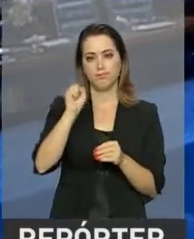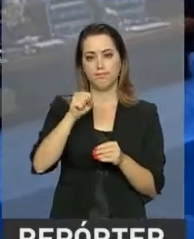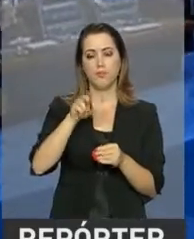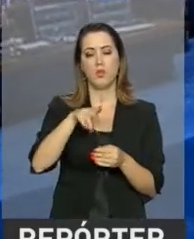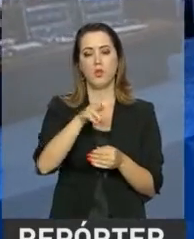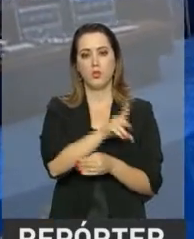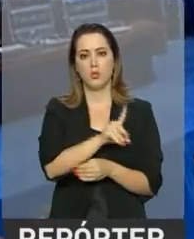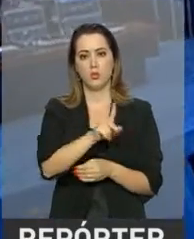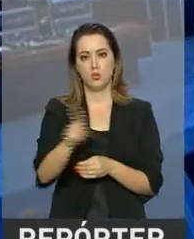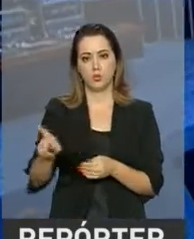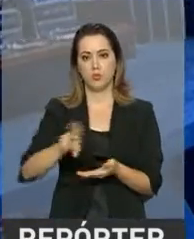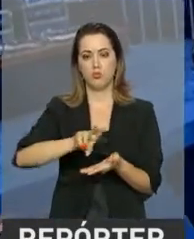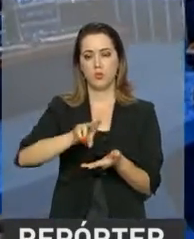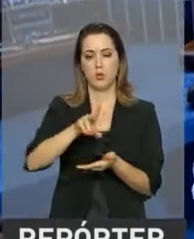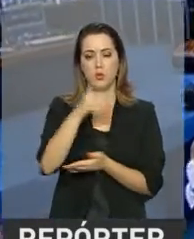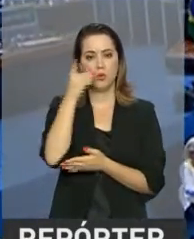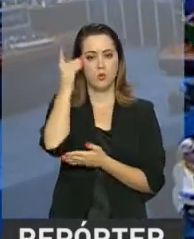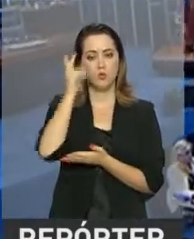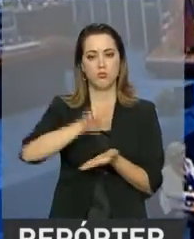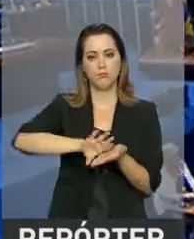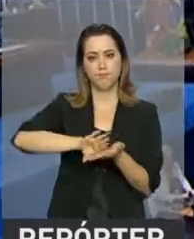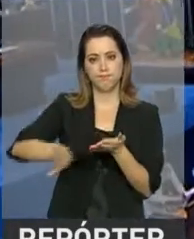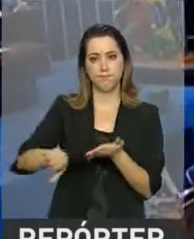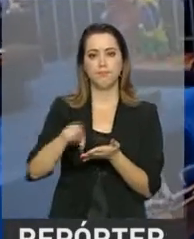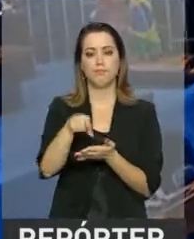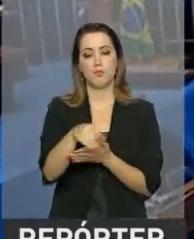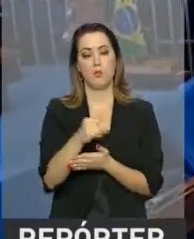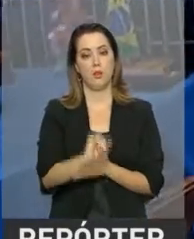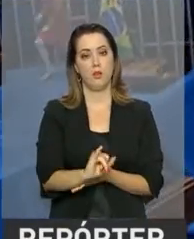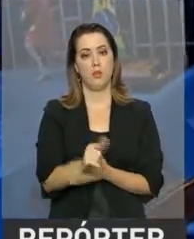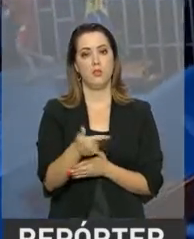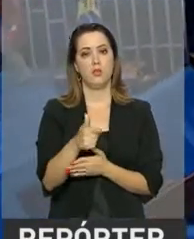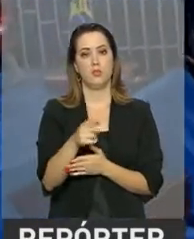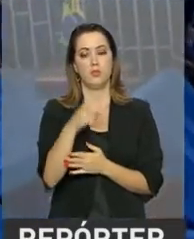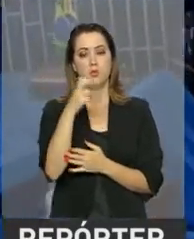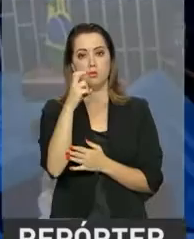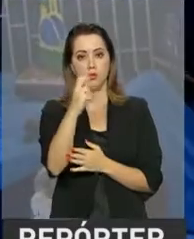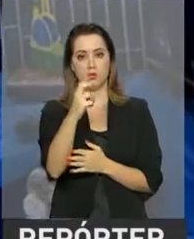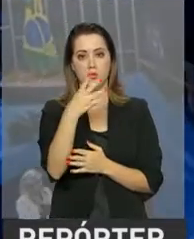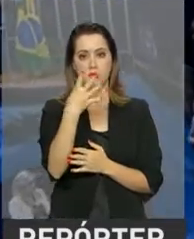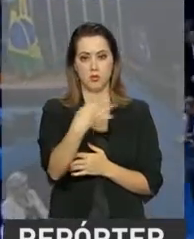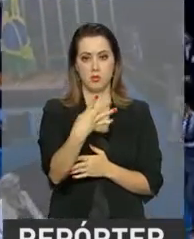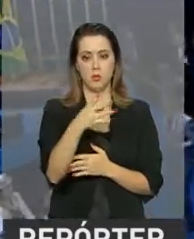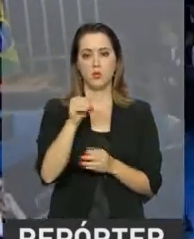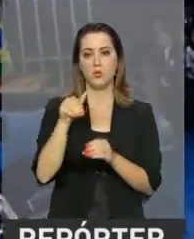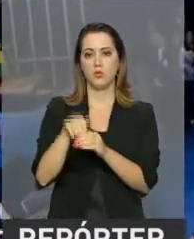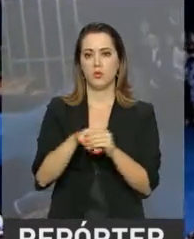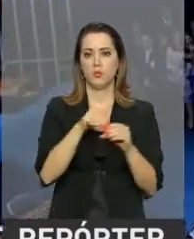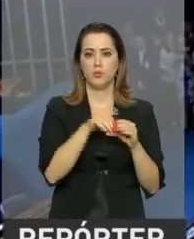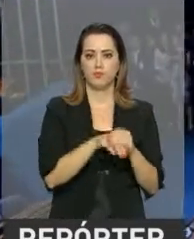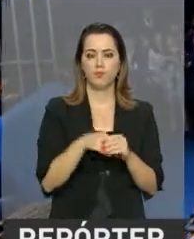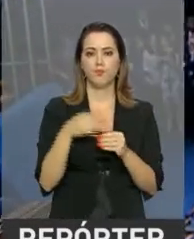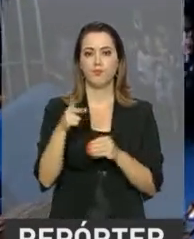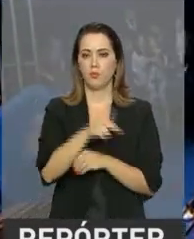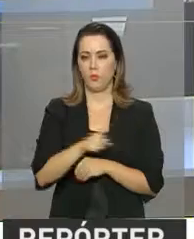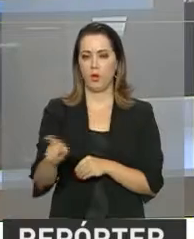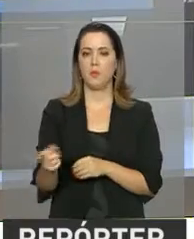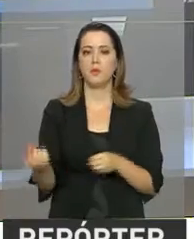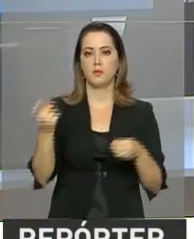e Michel Temer assume a presidência do país. Se não chegar a 54 votos, Dilma Rousseff será reconduzida ao